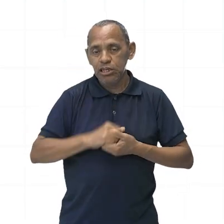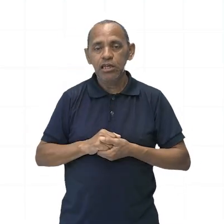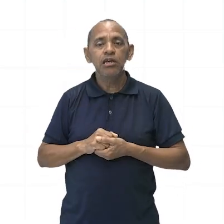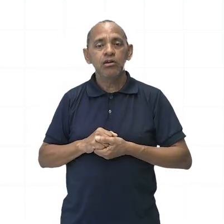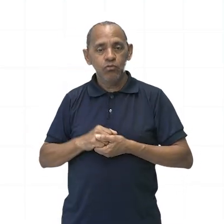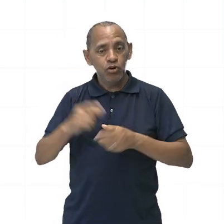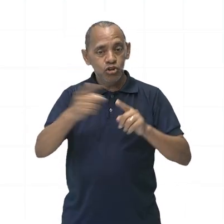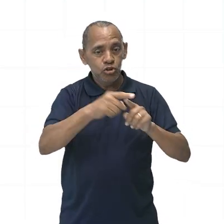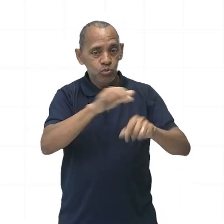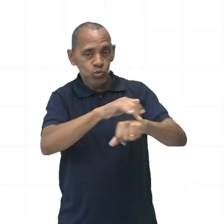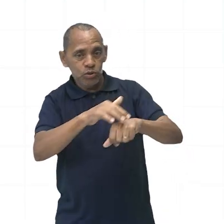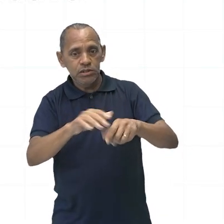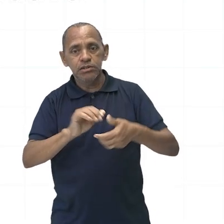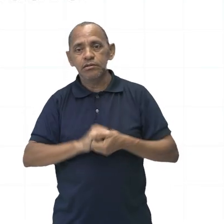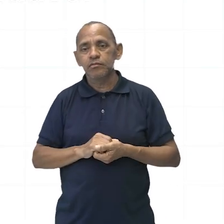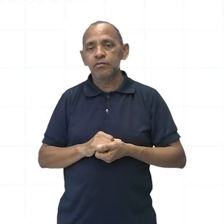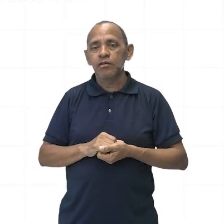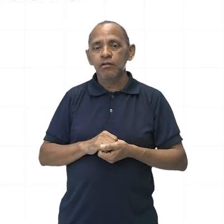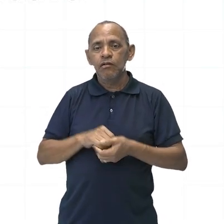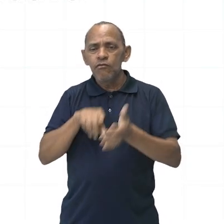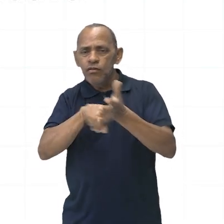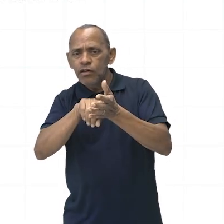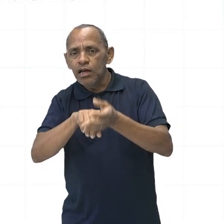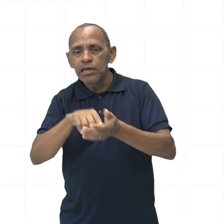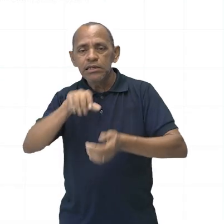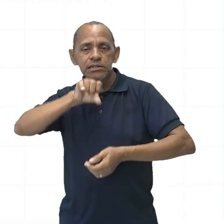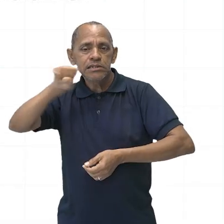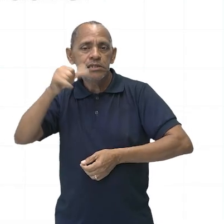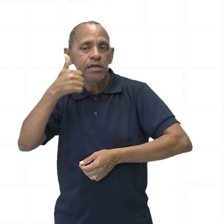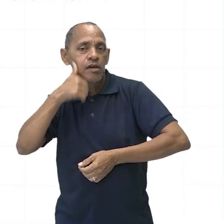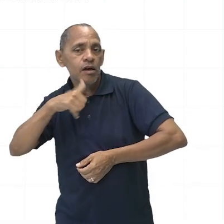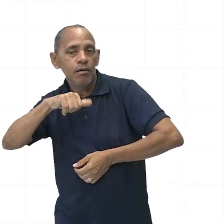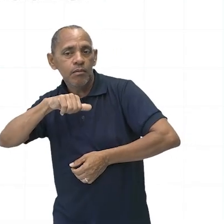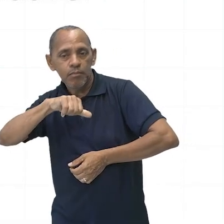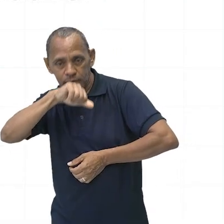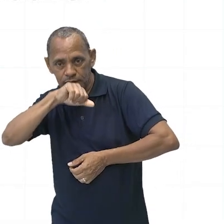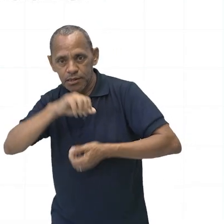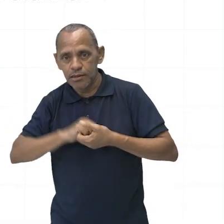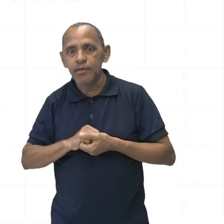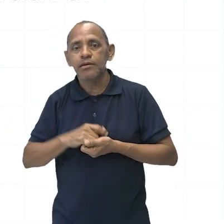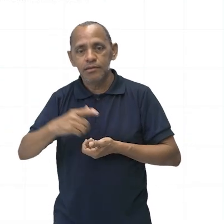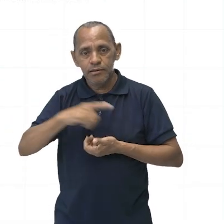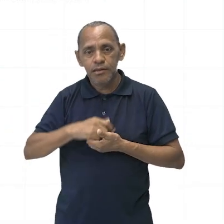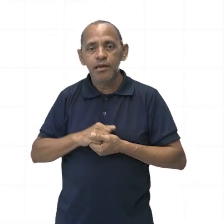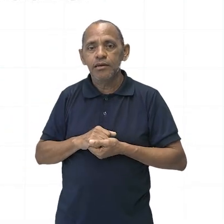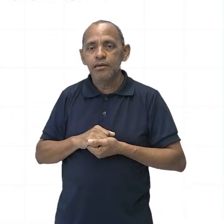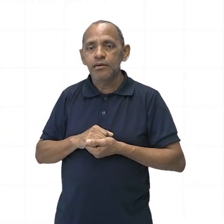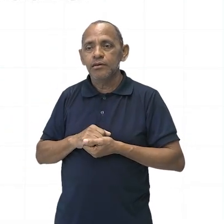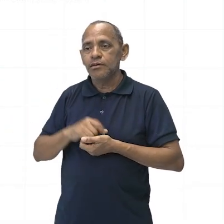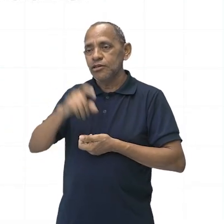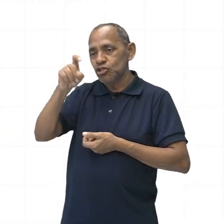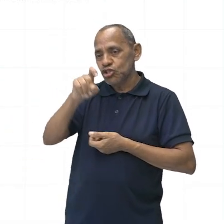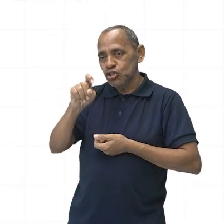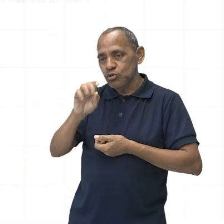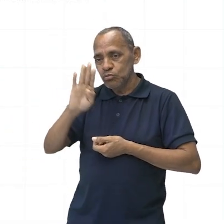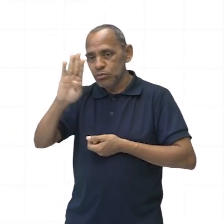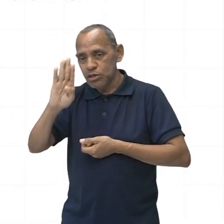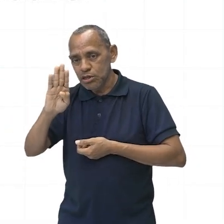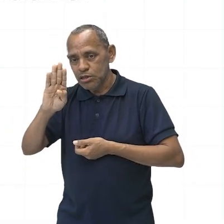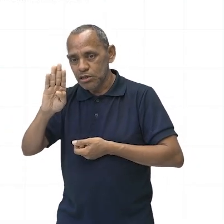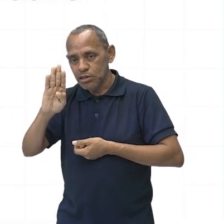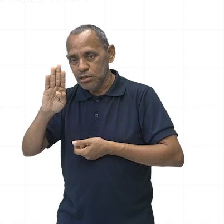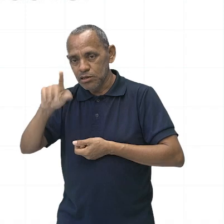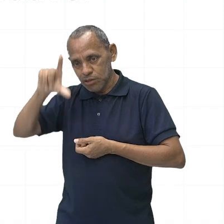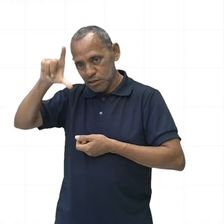Duchenne? Vamos calcular? Se uma mãe for portadora do gene da DMD, XDzão, X, e o